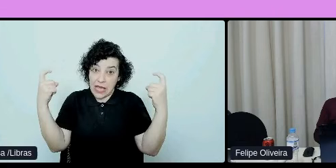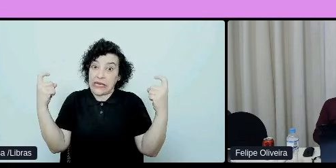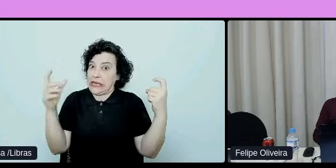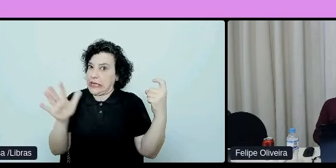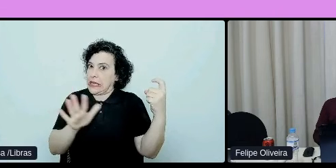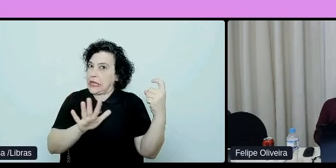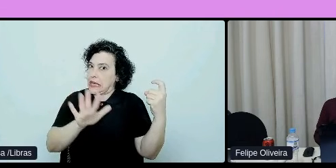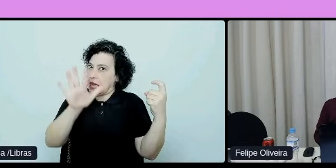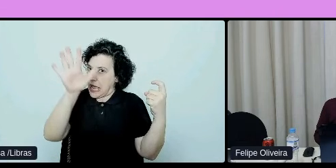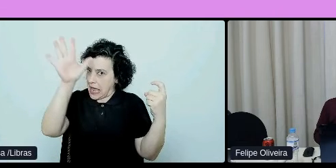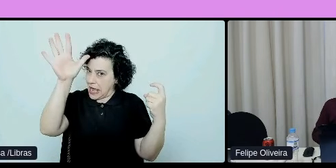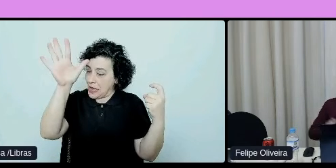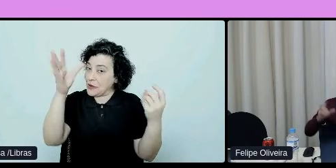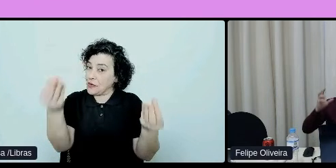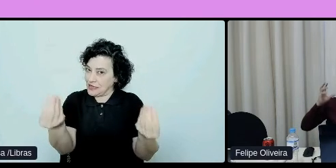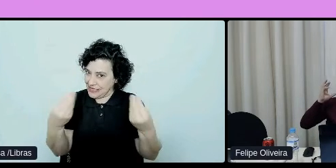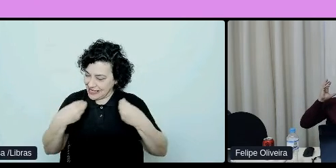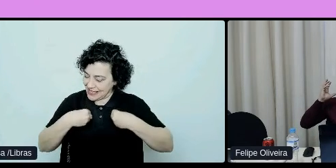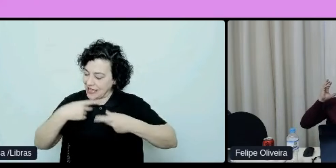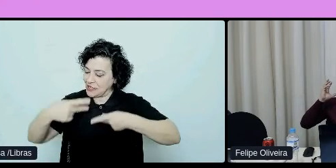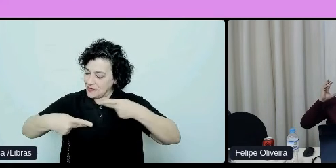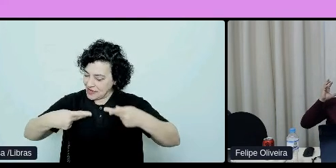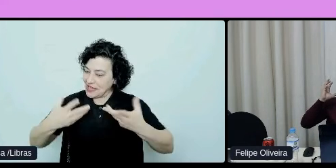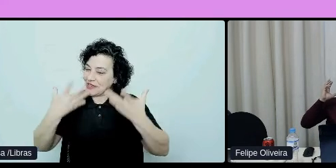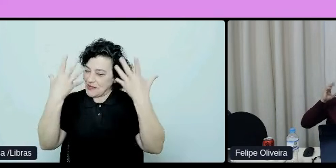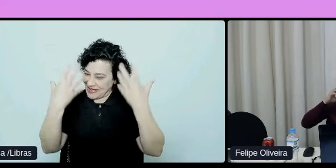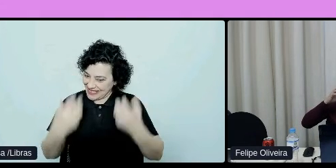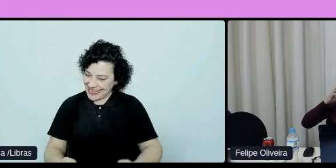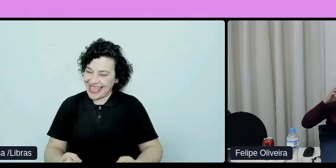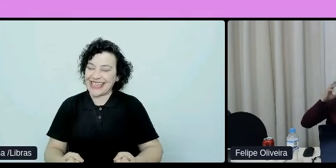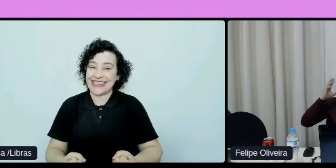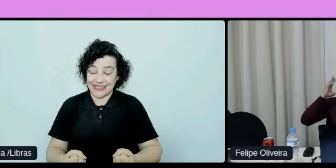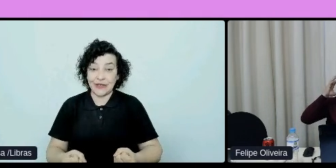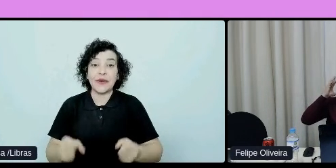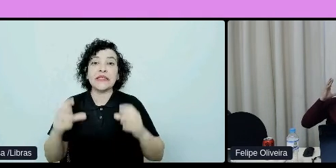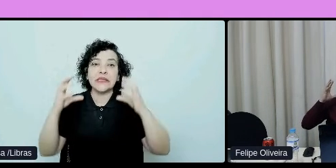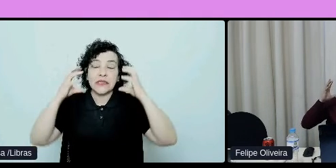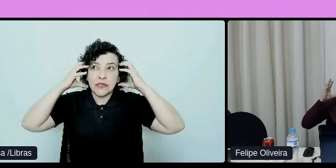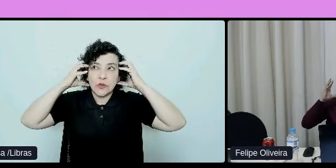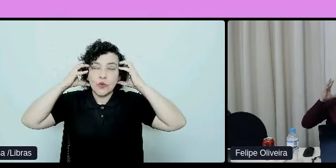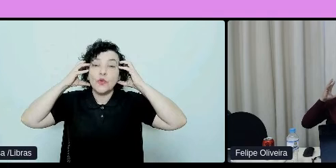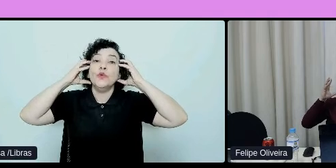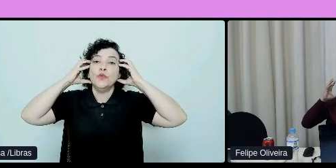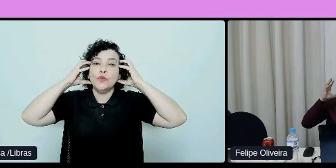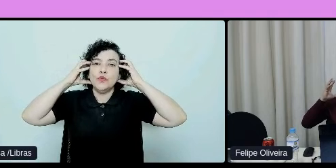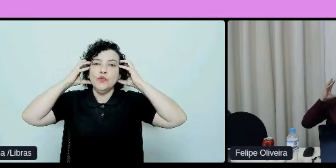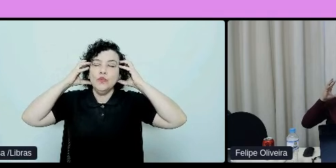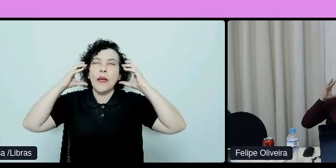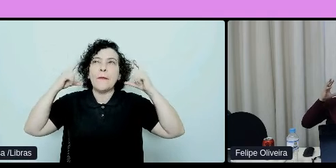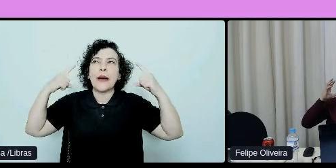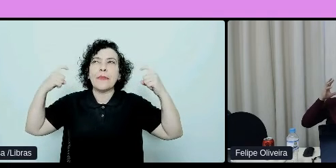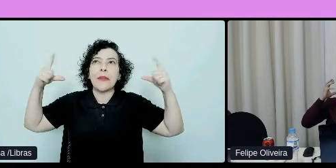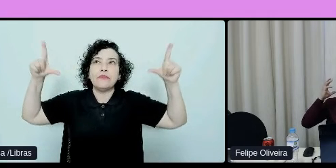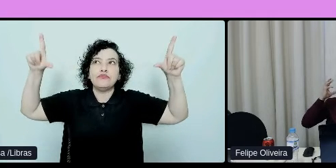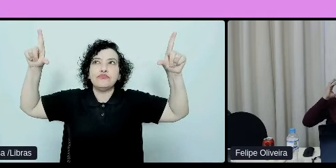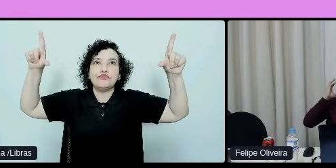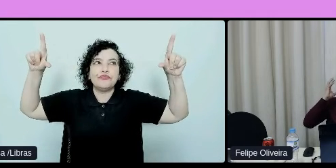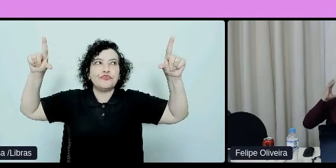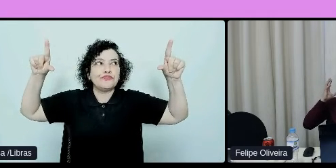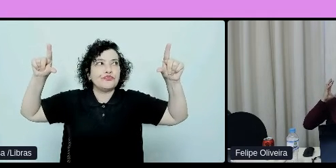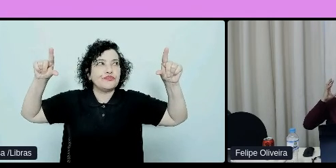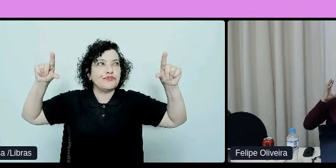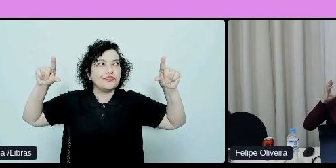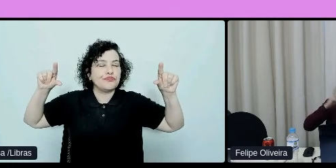quiser patrocinar, quiser dar pra gente, pode mandar. Mas ali, para quê? Para diminuir qualquer estímulo sonoro que